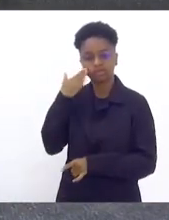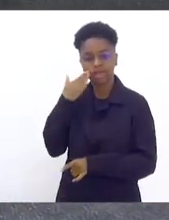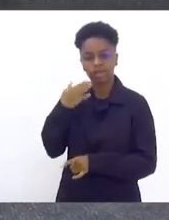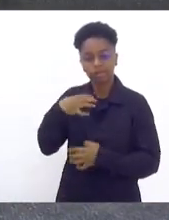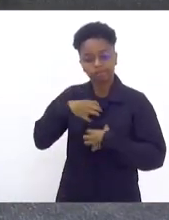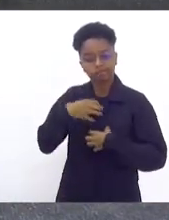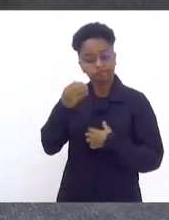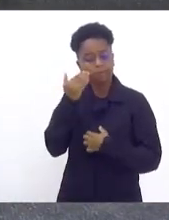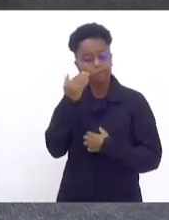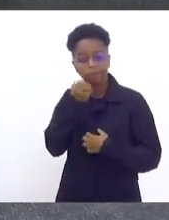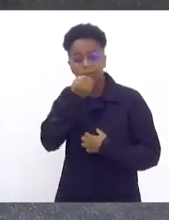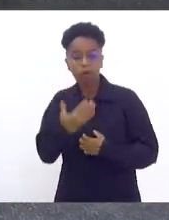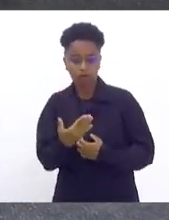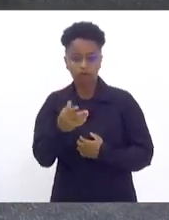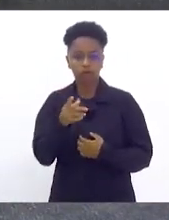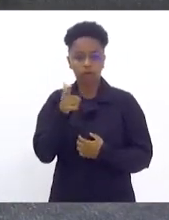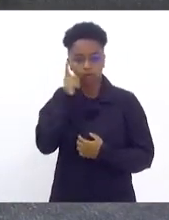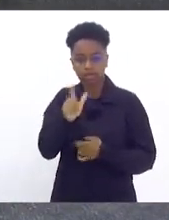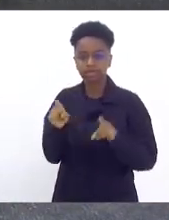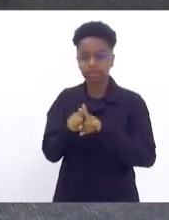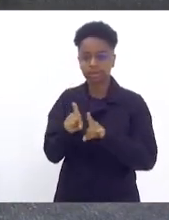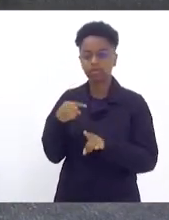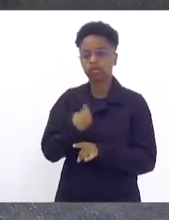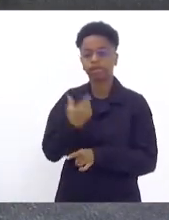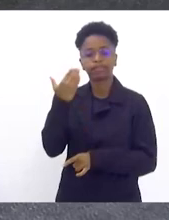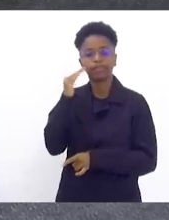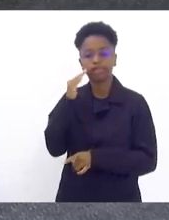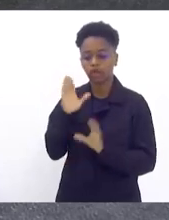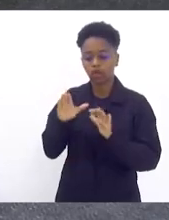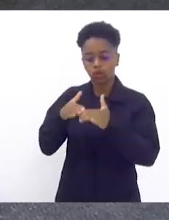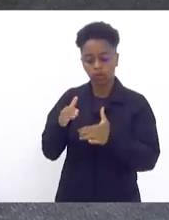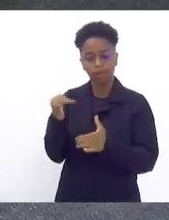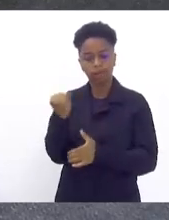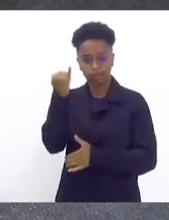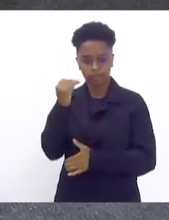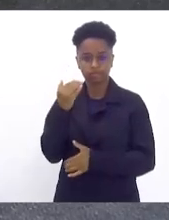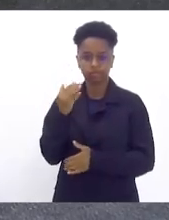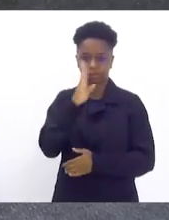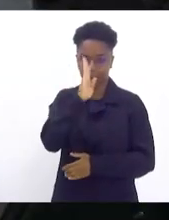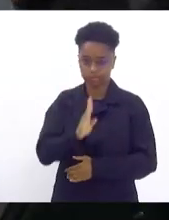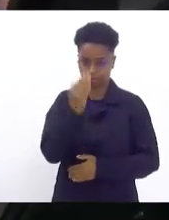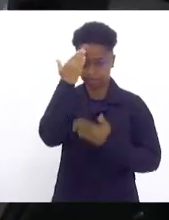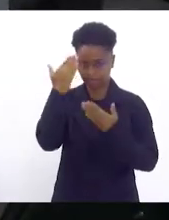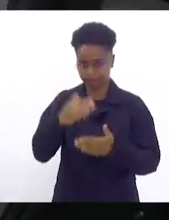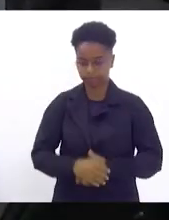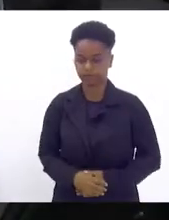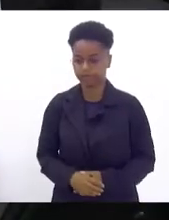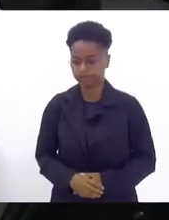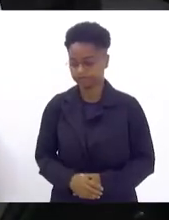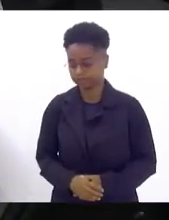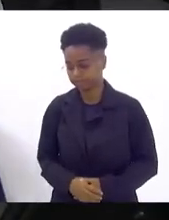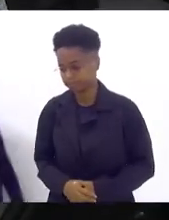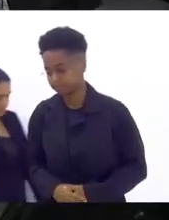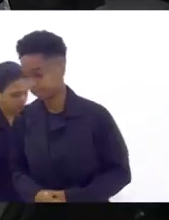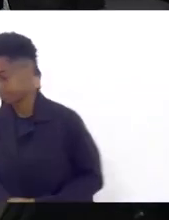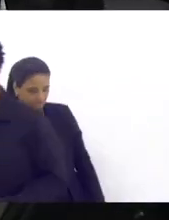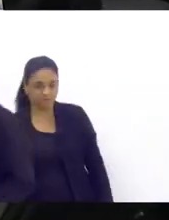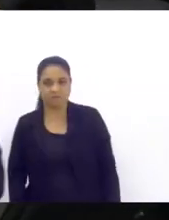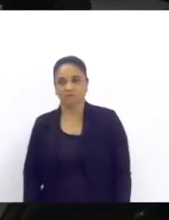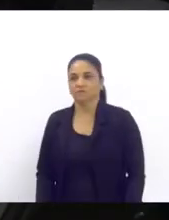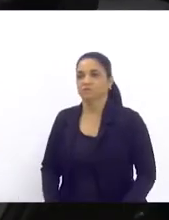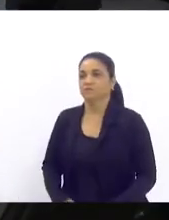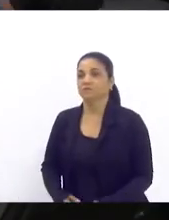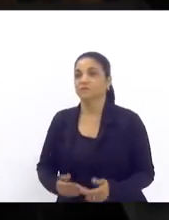gente vai entender que aquela decisão do colegiado é importante para o Brasil. Obrigada. Obrigado, deputada Marta Rocha.